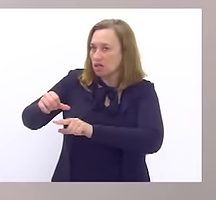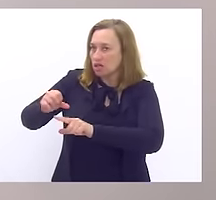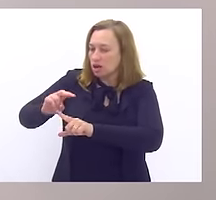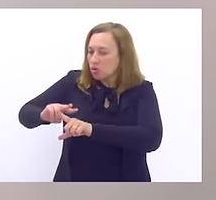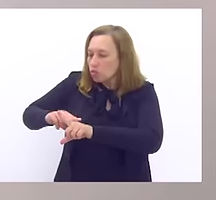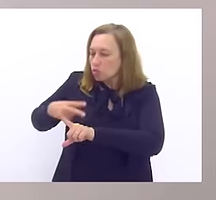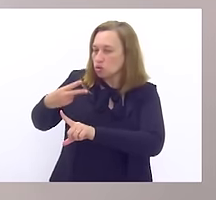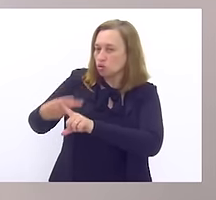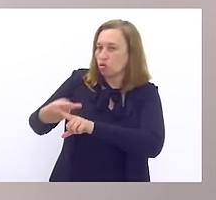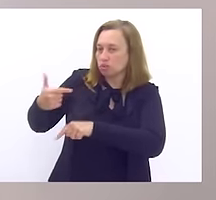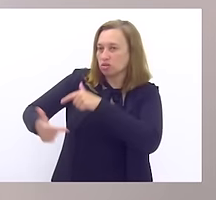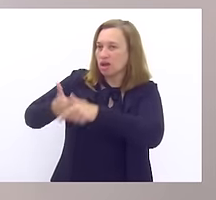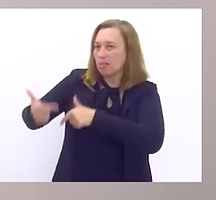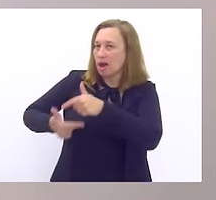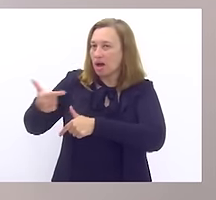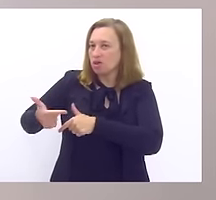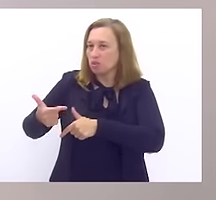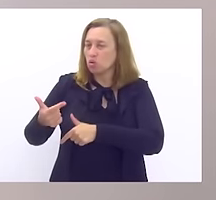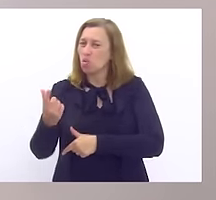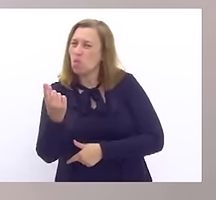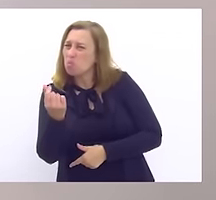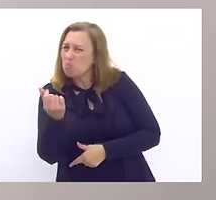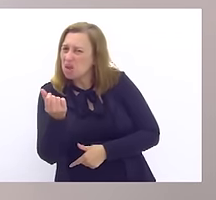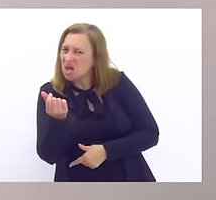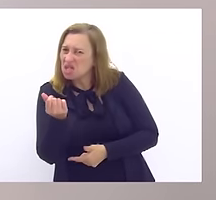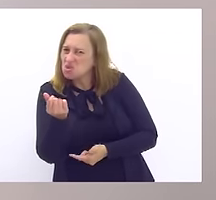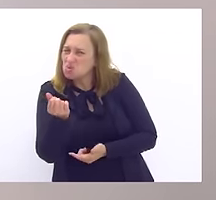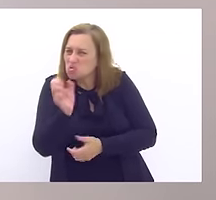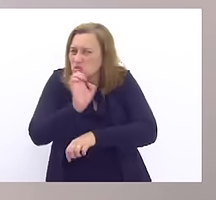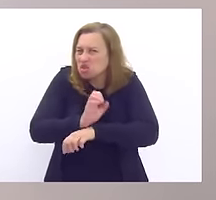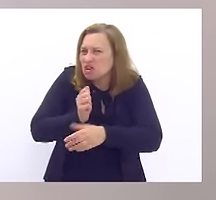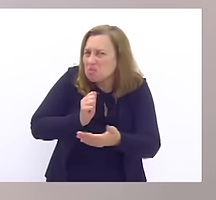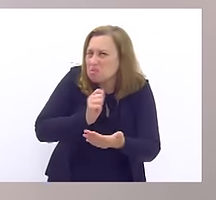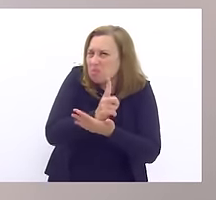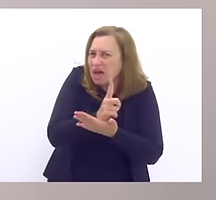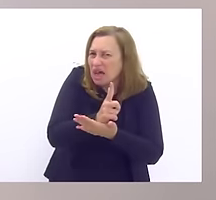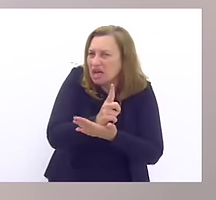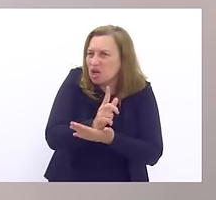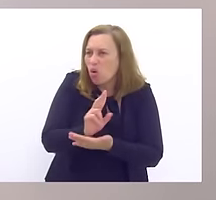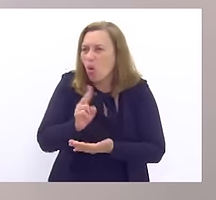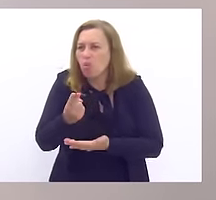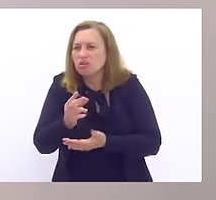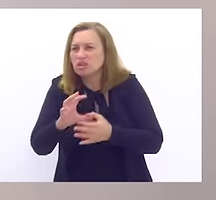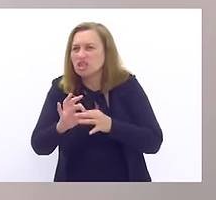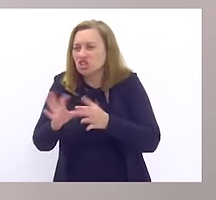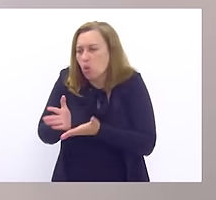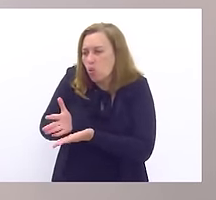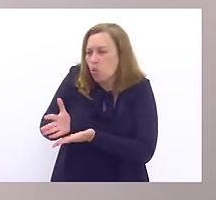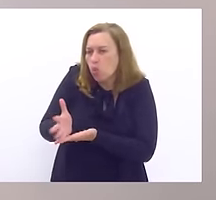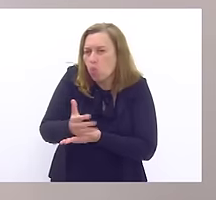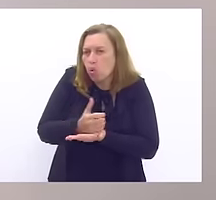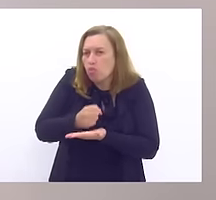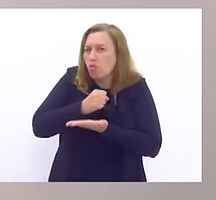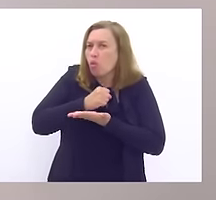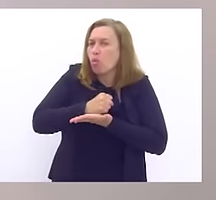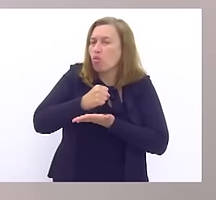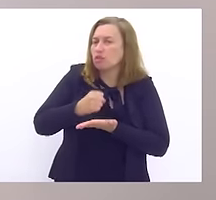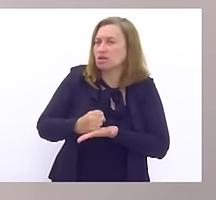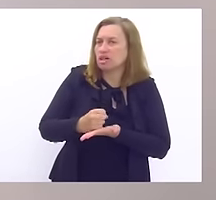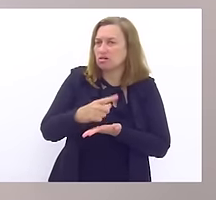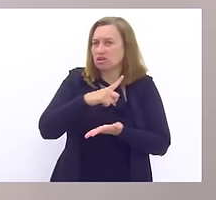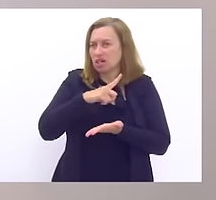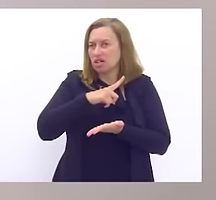e certamente não é o preço que o estado pagaria ou deixaria de arrecadar tendo um contrato